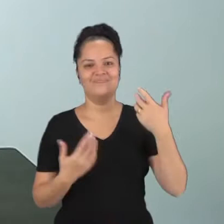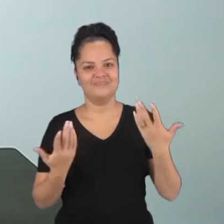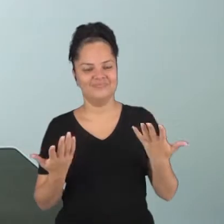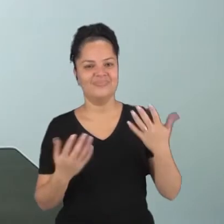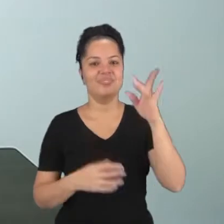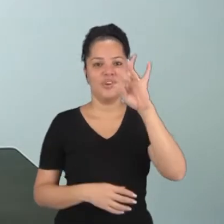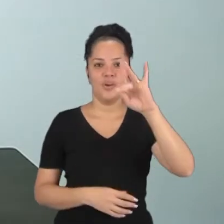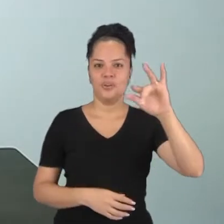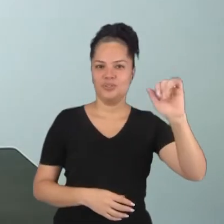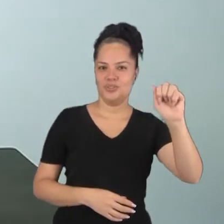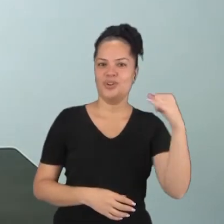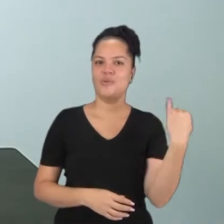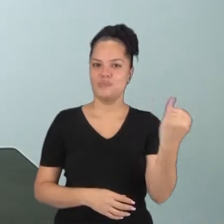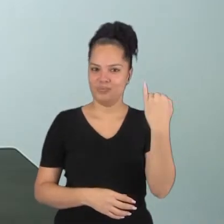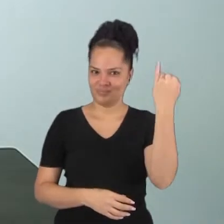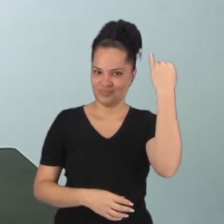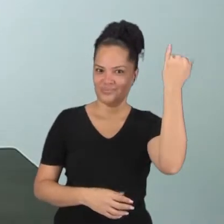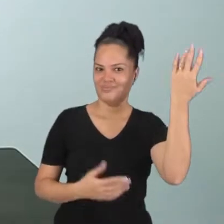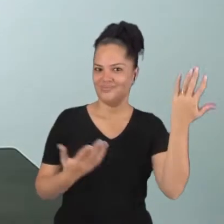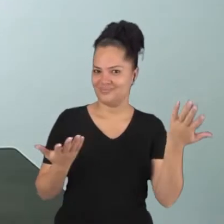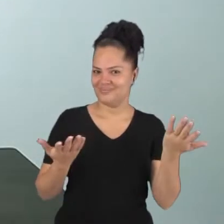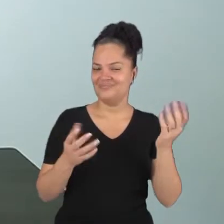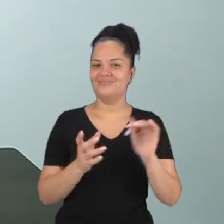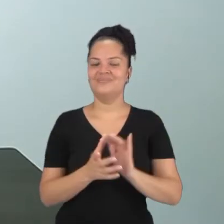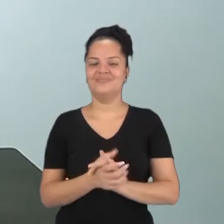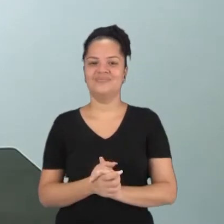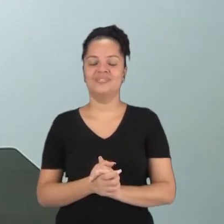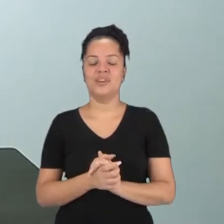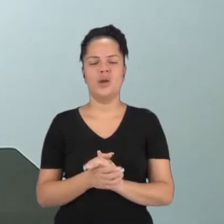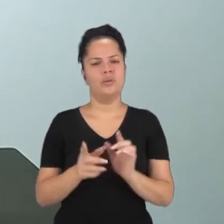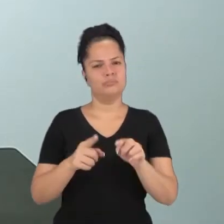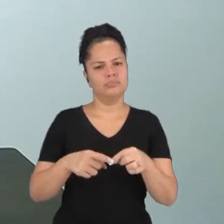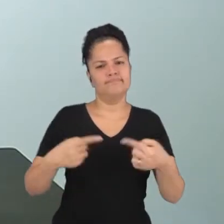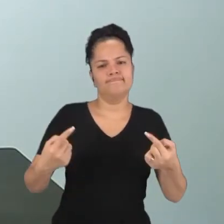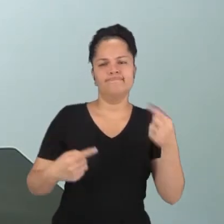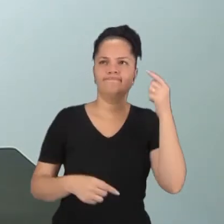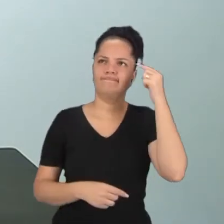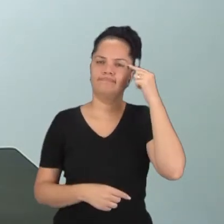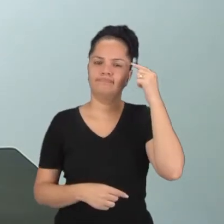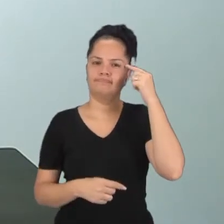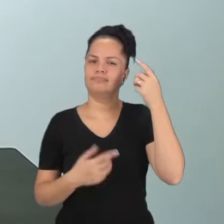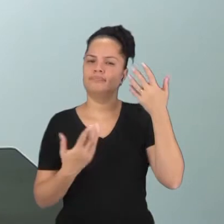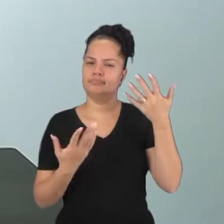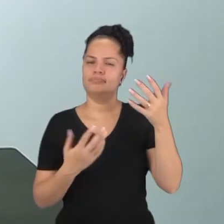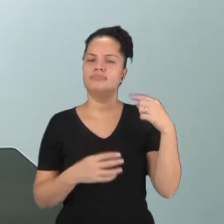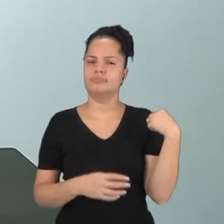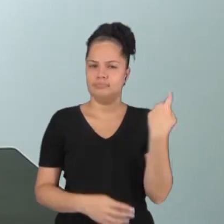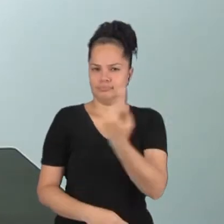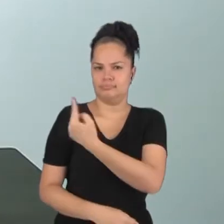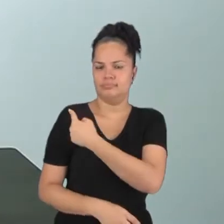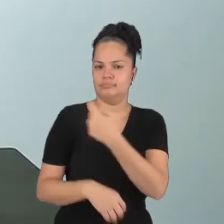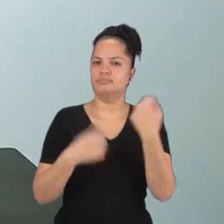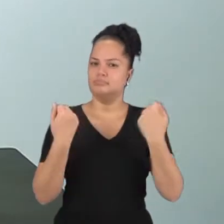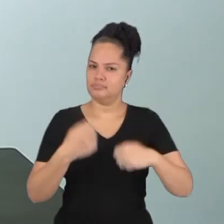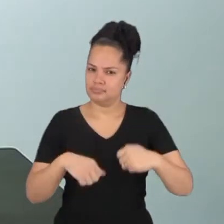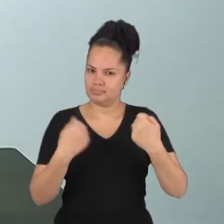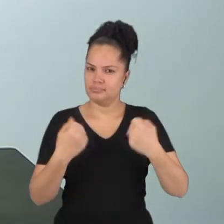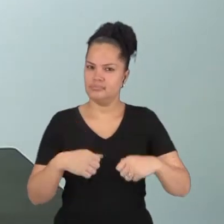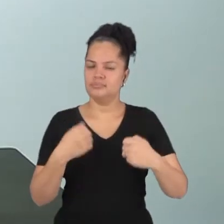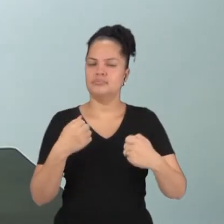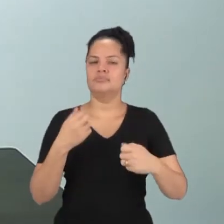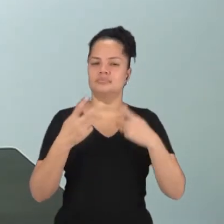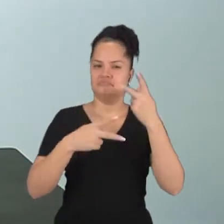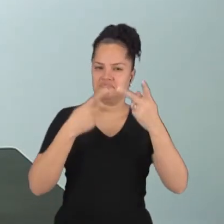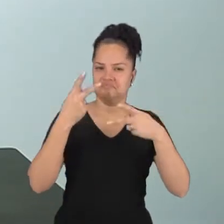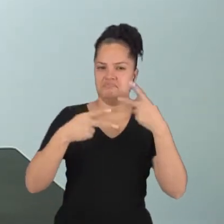um dia muito importante, não é? Mas será que nós devemos falar dessas questões de